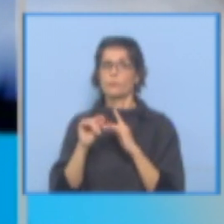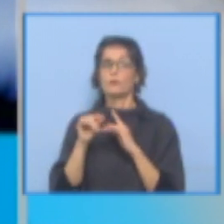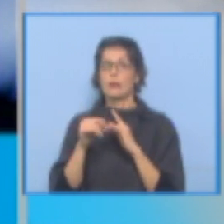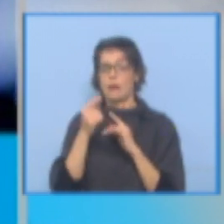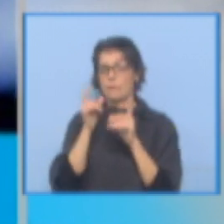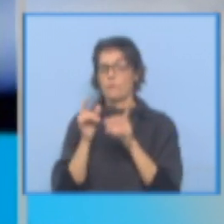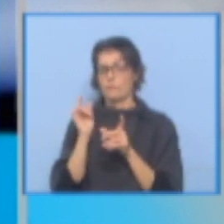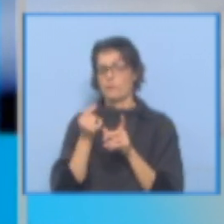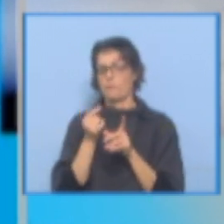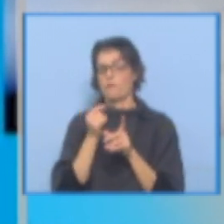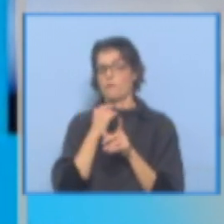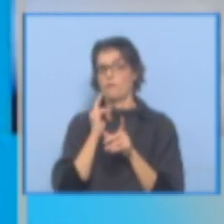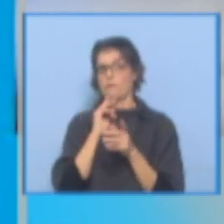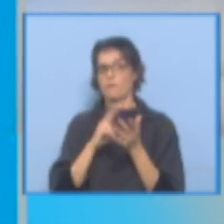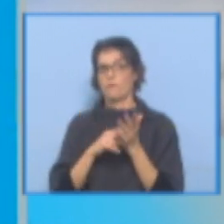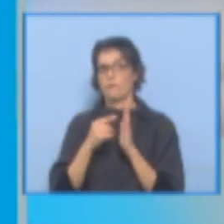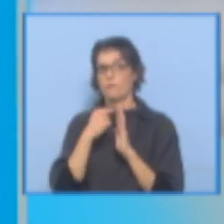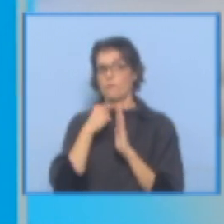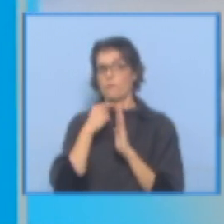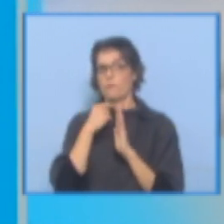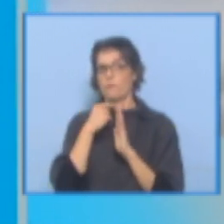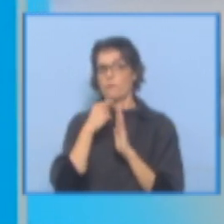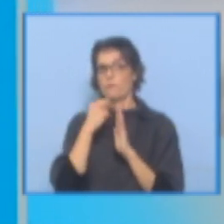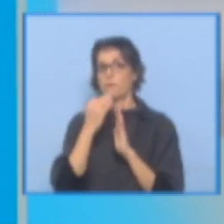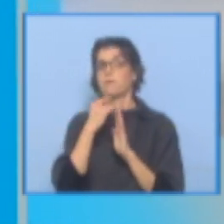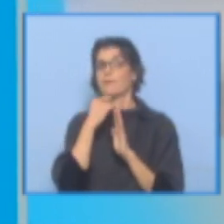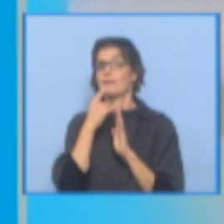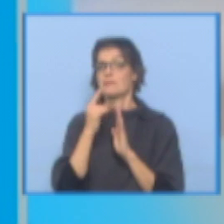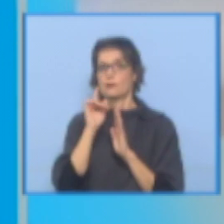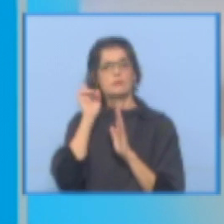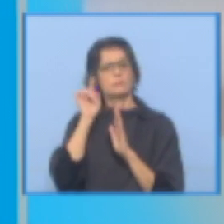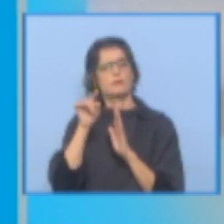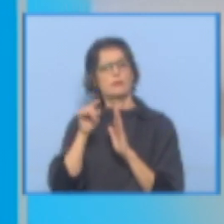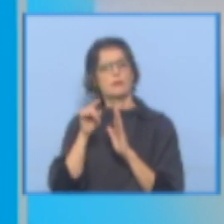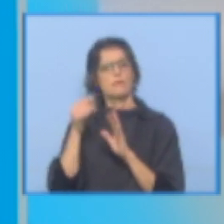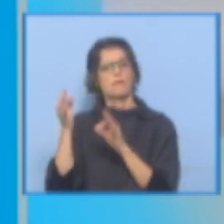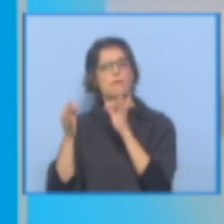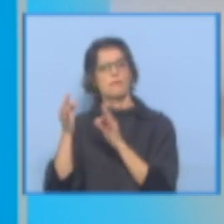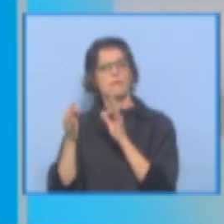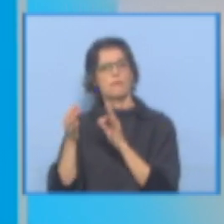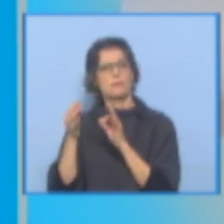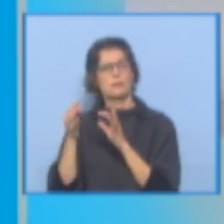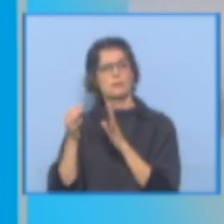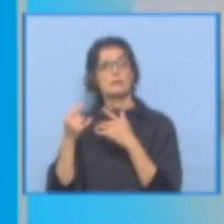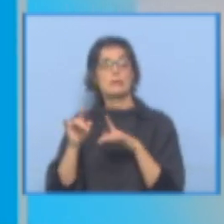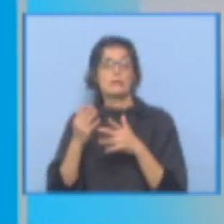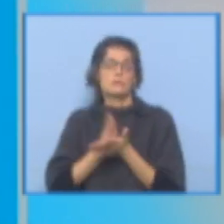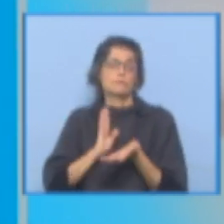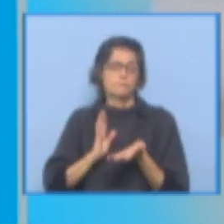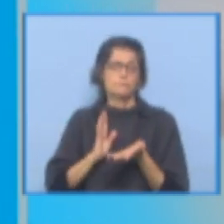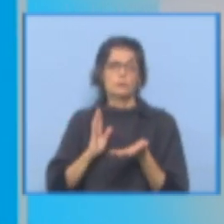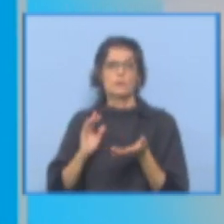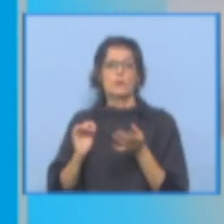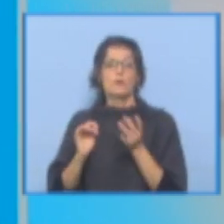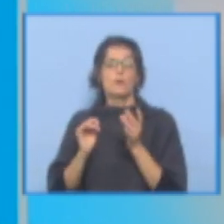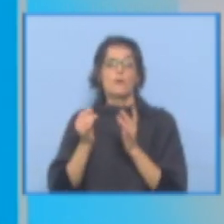da justiça comunicar bem. Mas deixa-me que antes diga que só a existência de uma missa na abertura